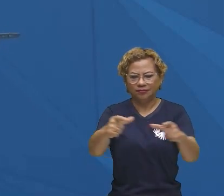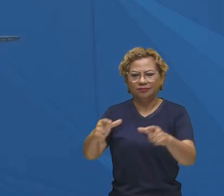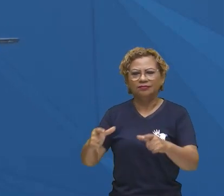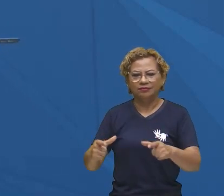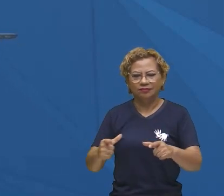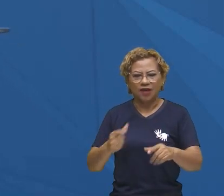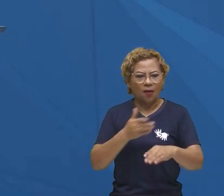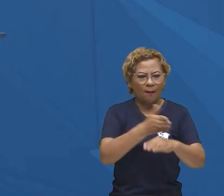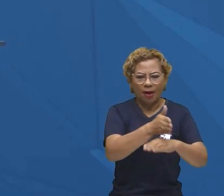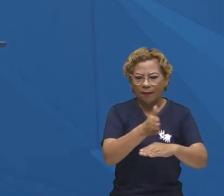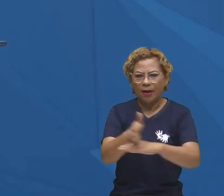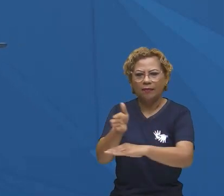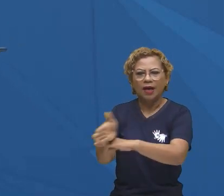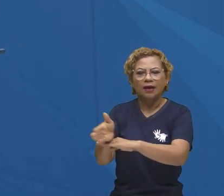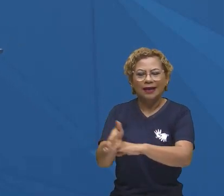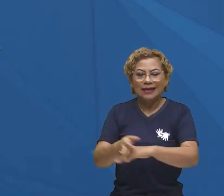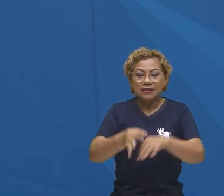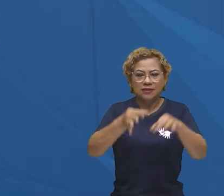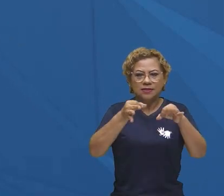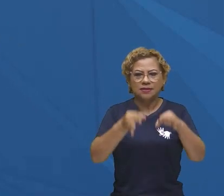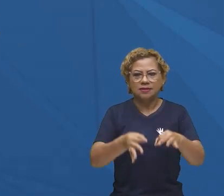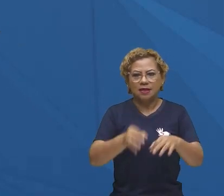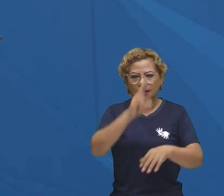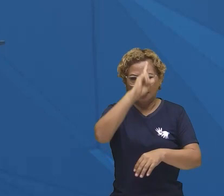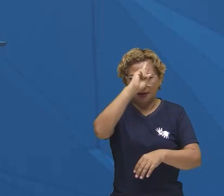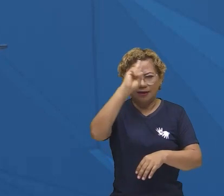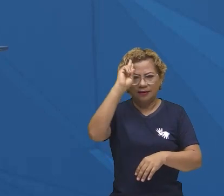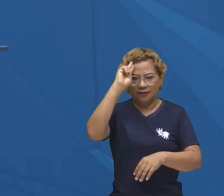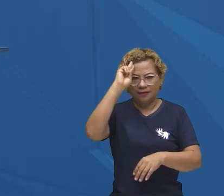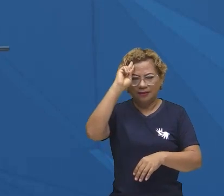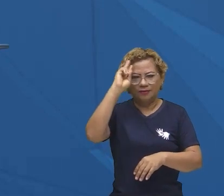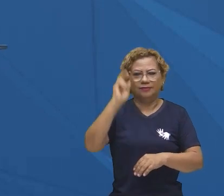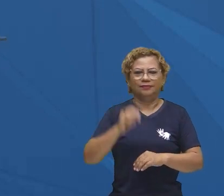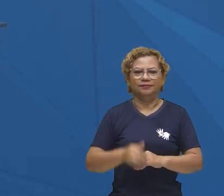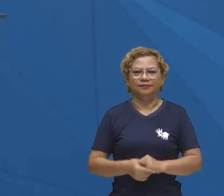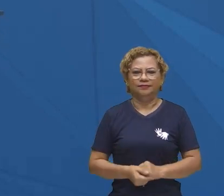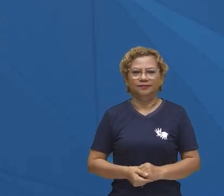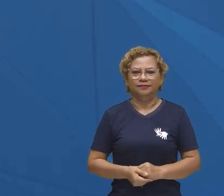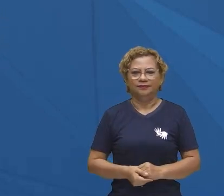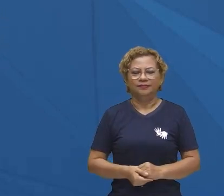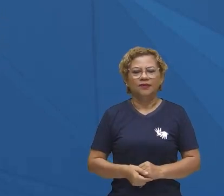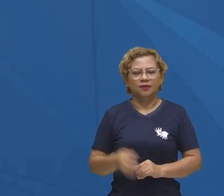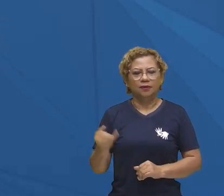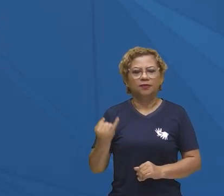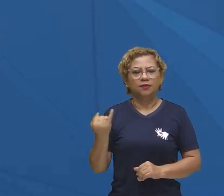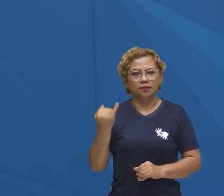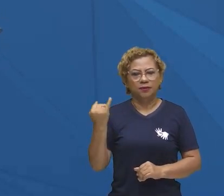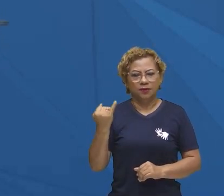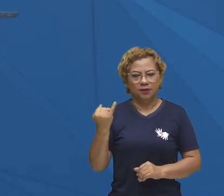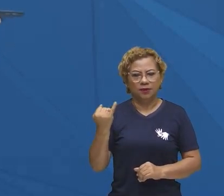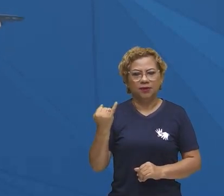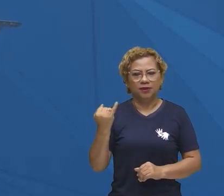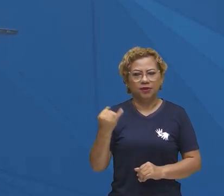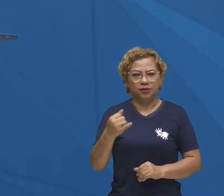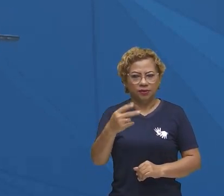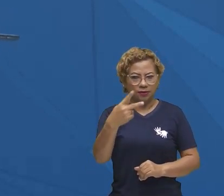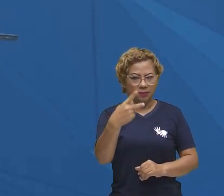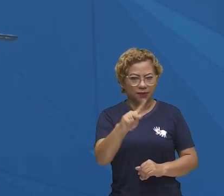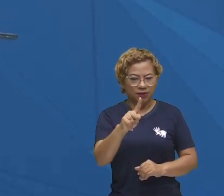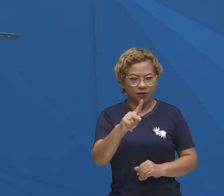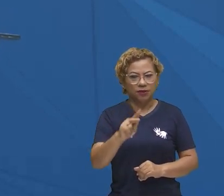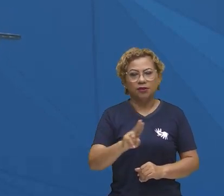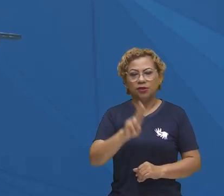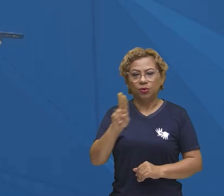ter segurança, e todas as informações do seu trajeto também ficam salvas, o que dá uma garantia tanto para quem está